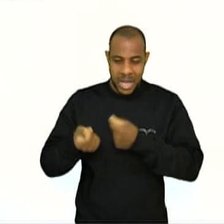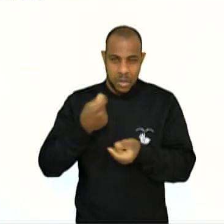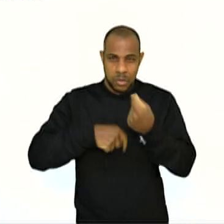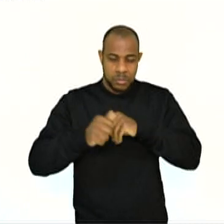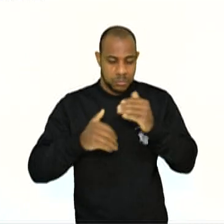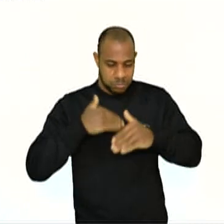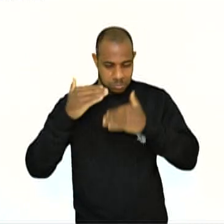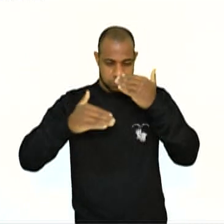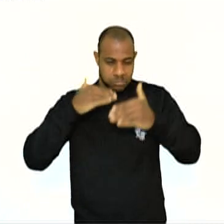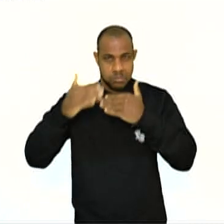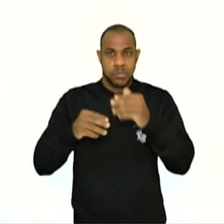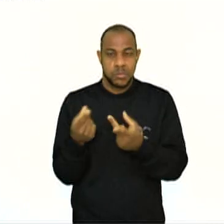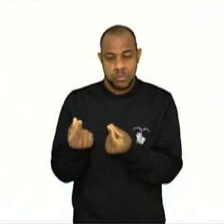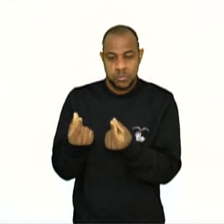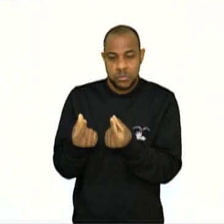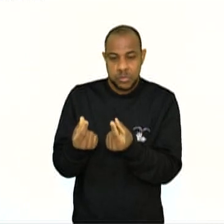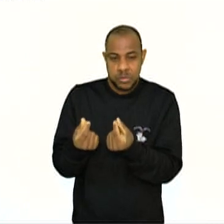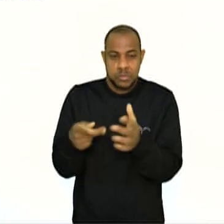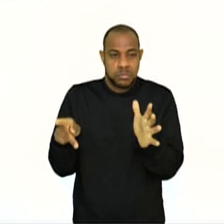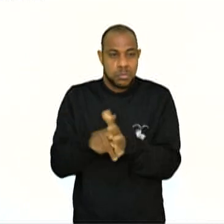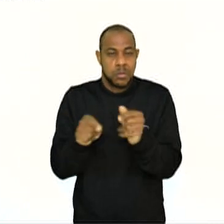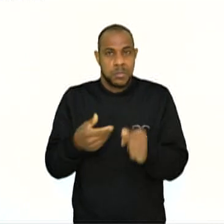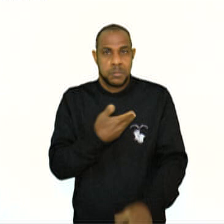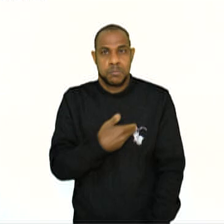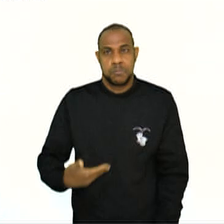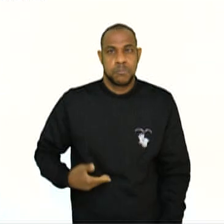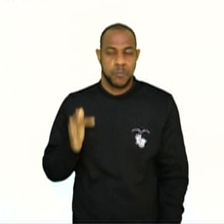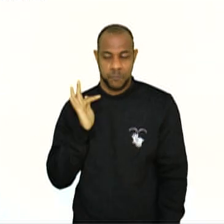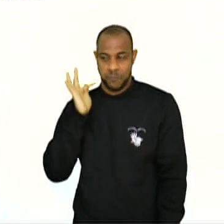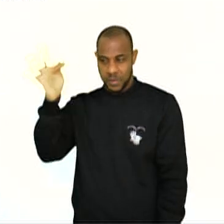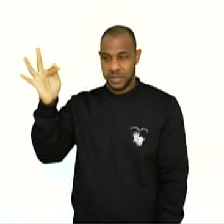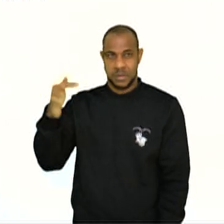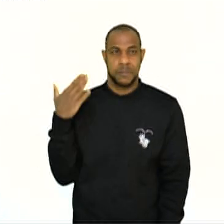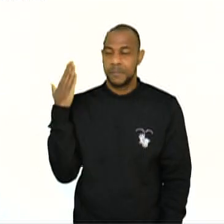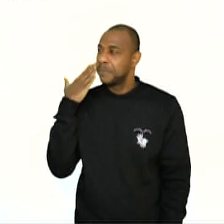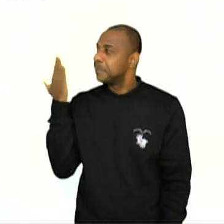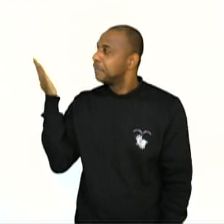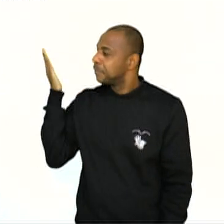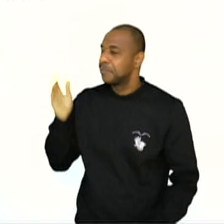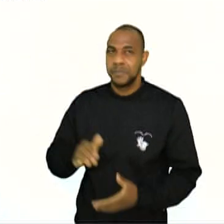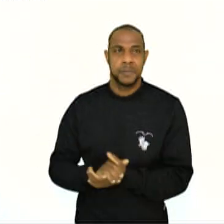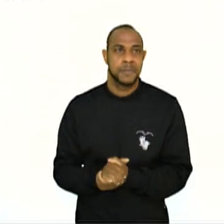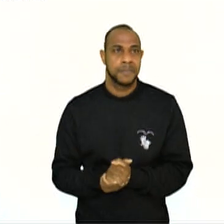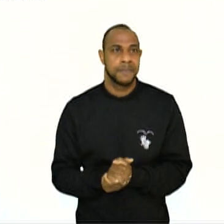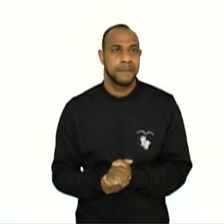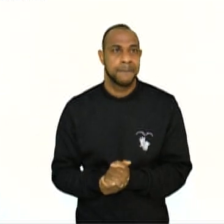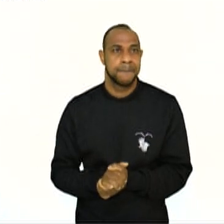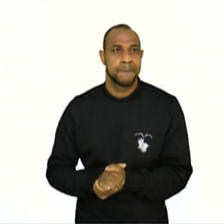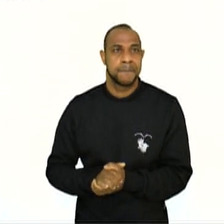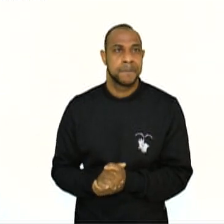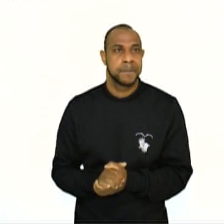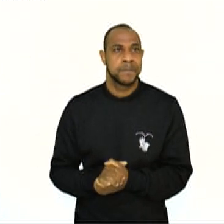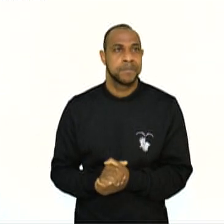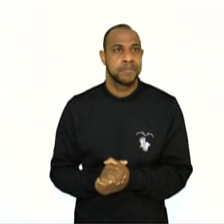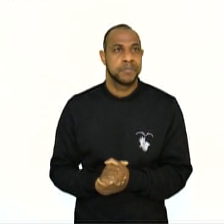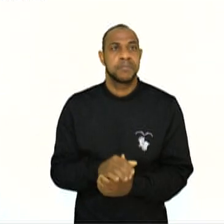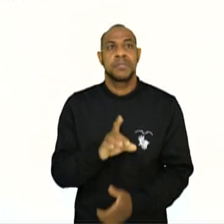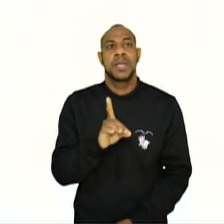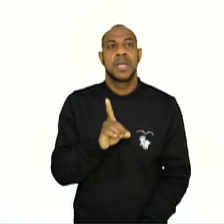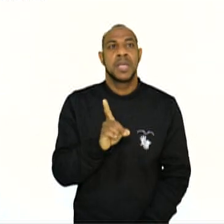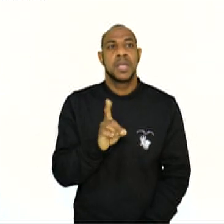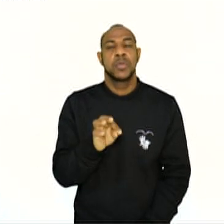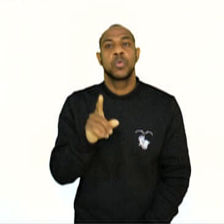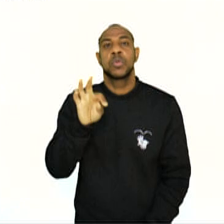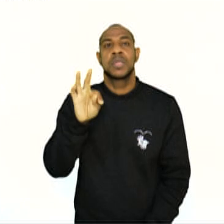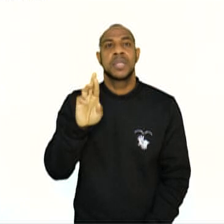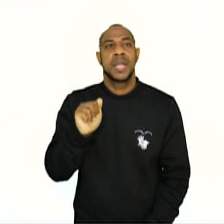desenvolve com dinheiro público, né, com dinheiro principalmente federal. Do Dutra, de 45 a 50, né, do Dutra temos o Plano Salter,